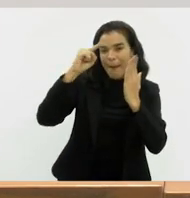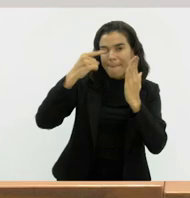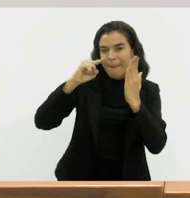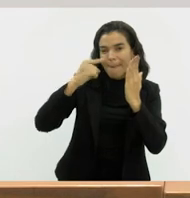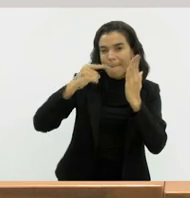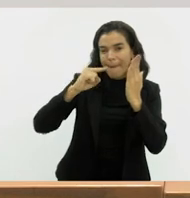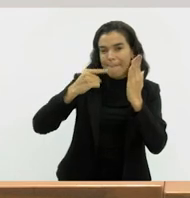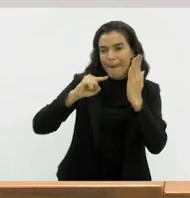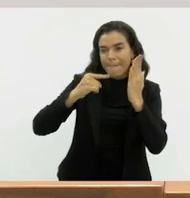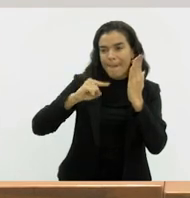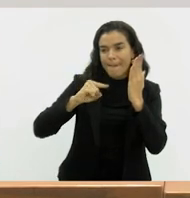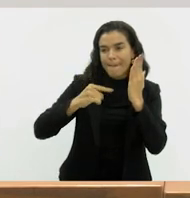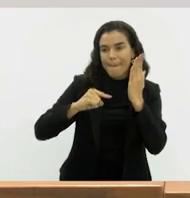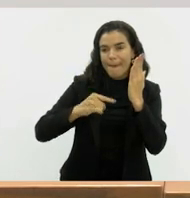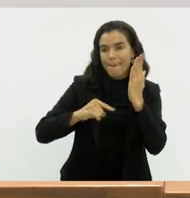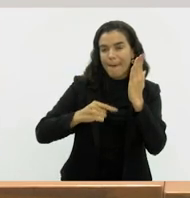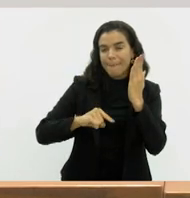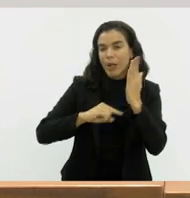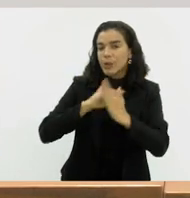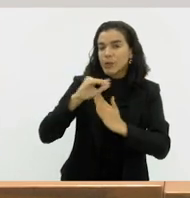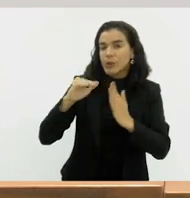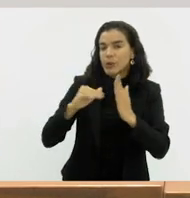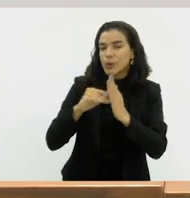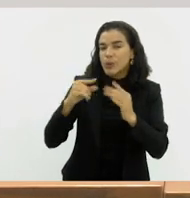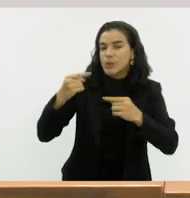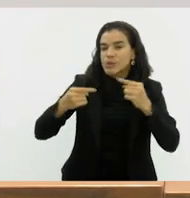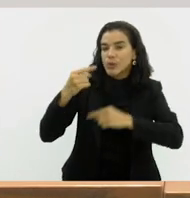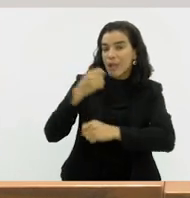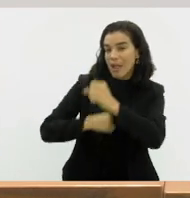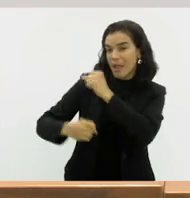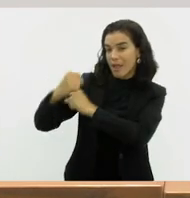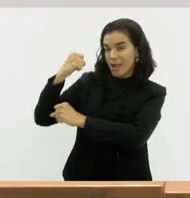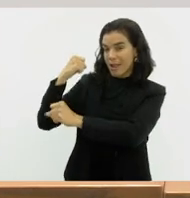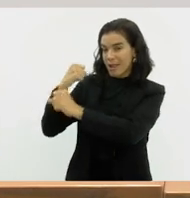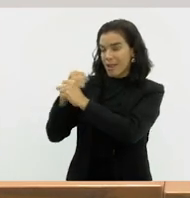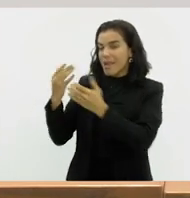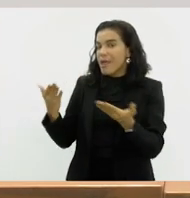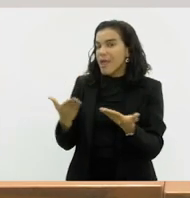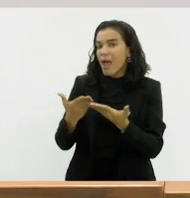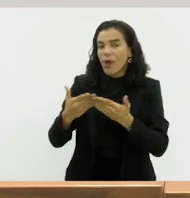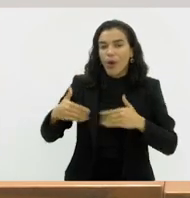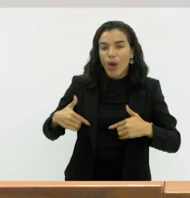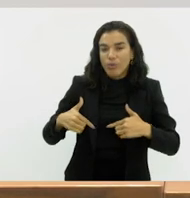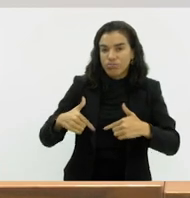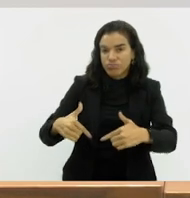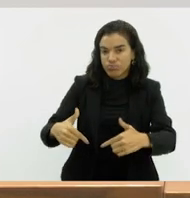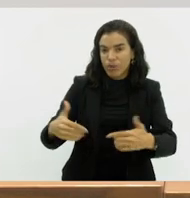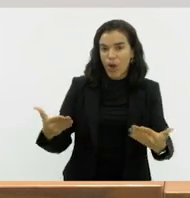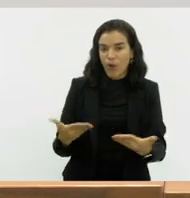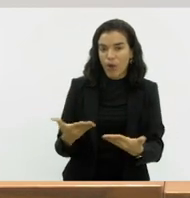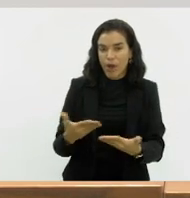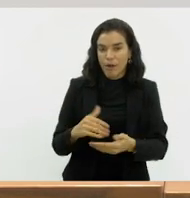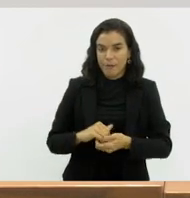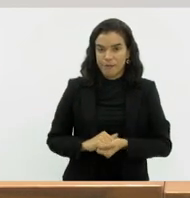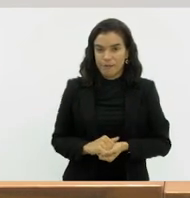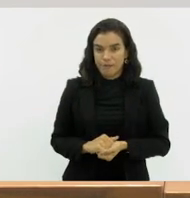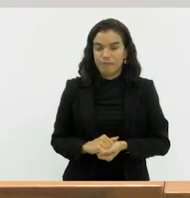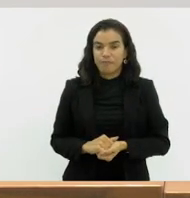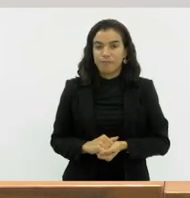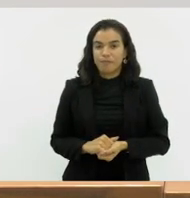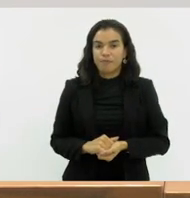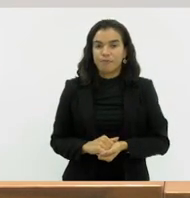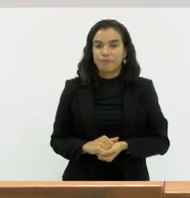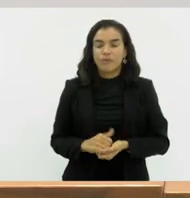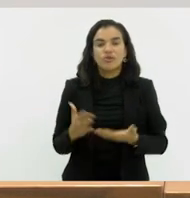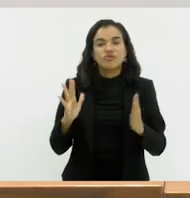foi discutido no ano passado e quais as providências que serão necessárias a serem adotadas. Já está